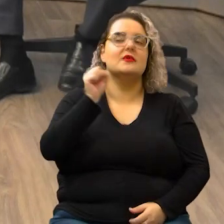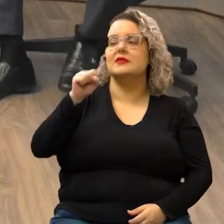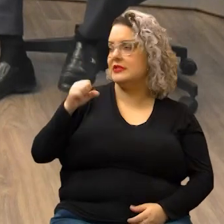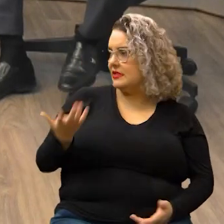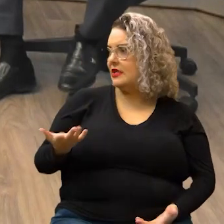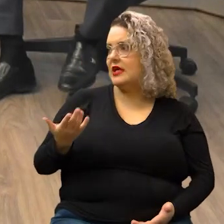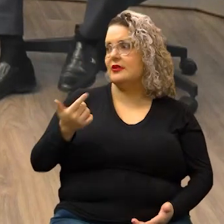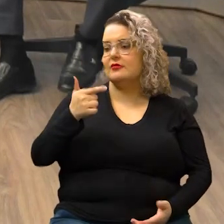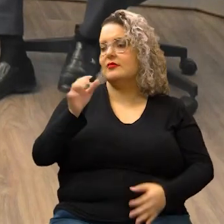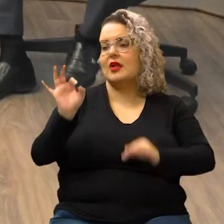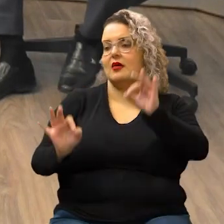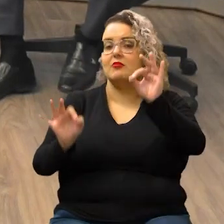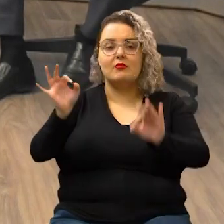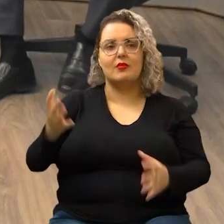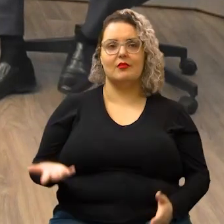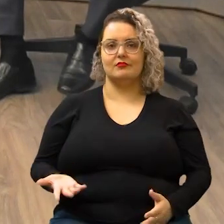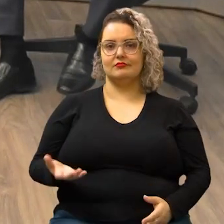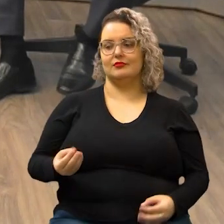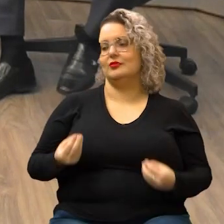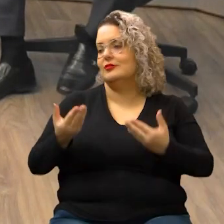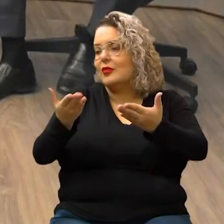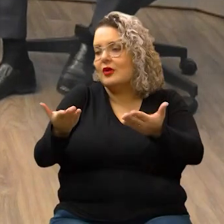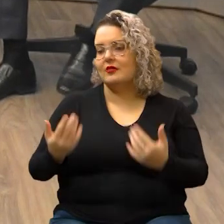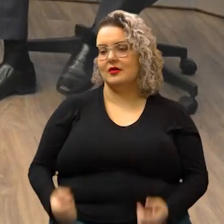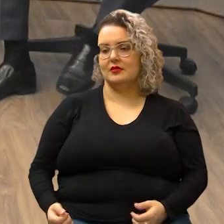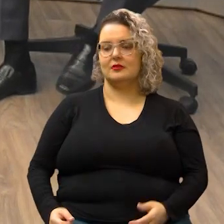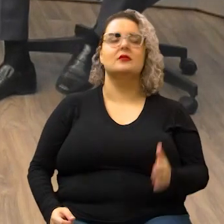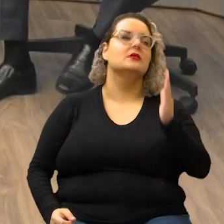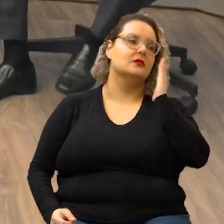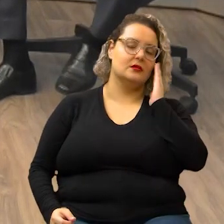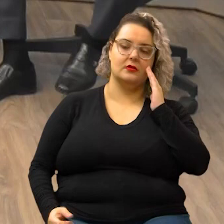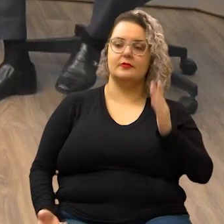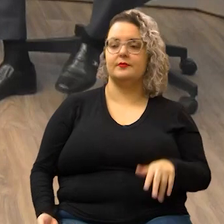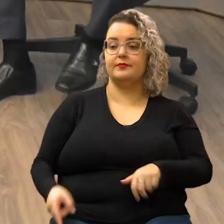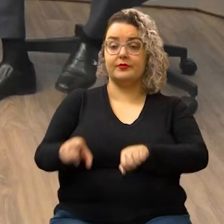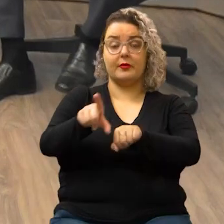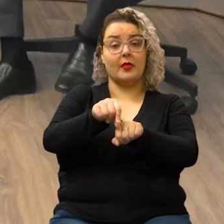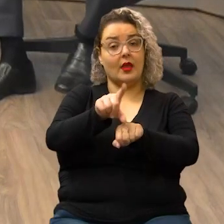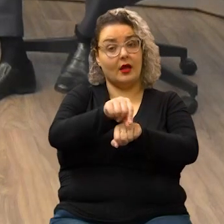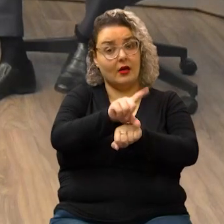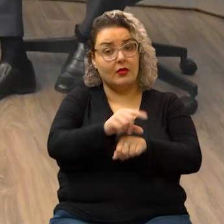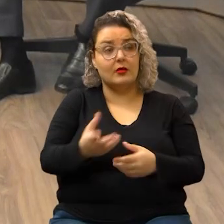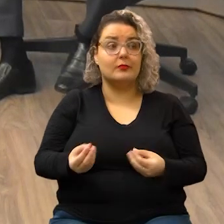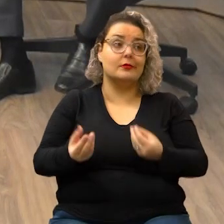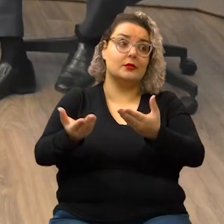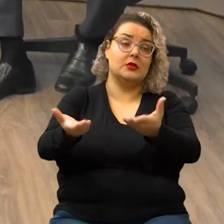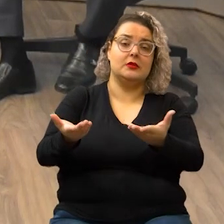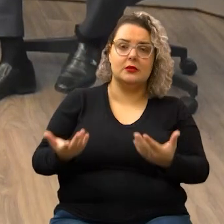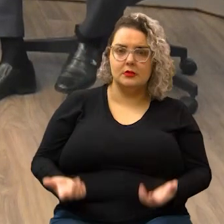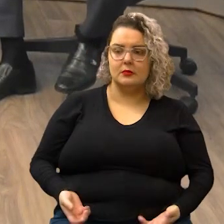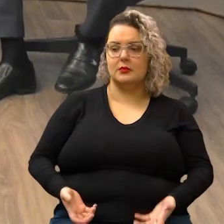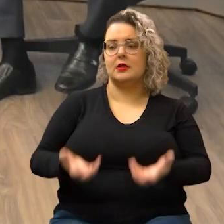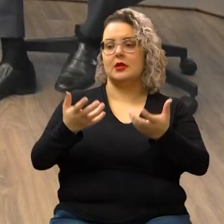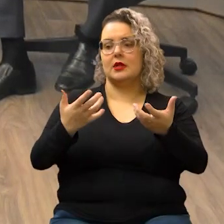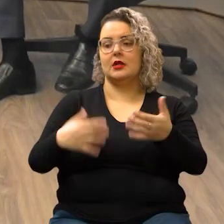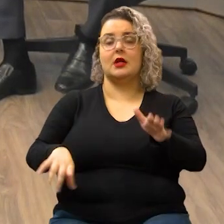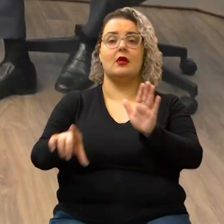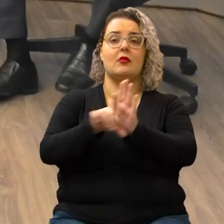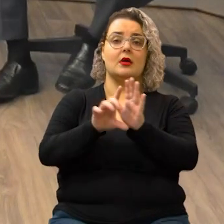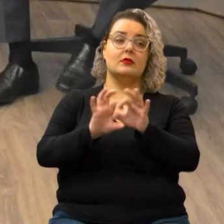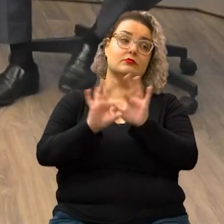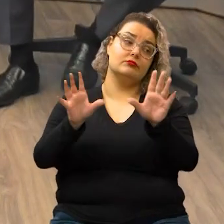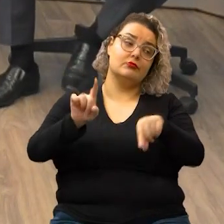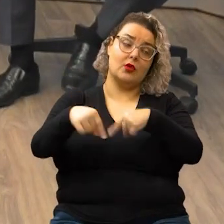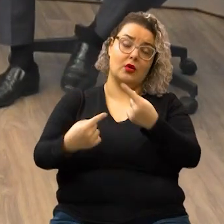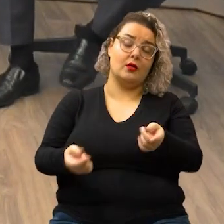desproporcional a prevenção perto do que eles oferecem. e Entendo. acaba Então- dando argumento para aqueles que querem legalizar ou liberar outras drogas.